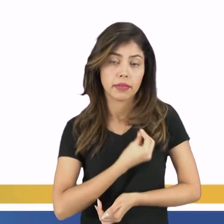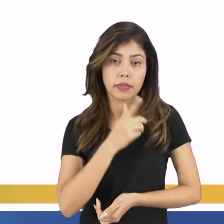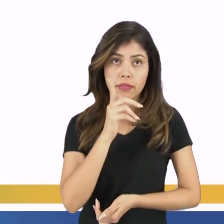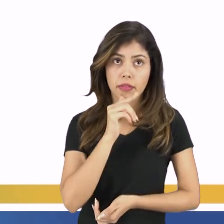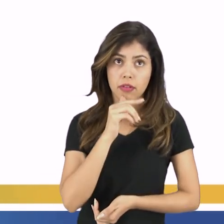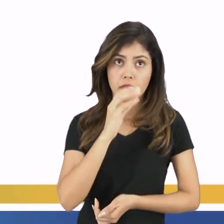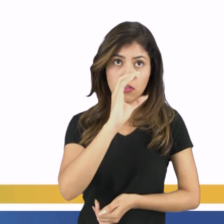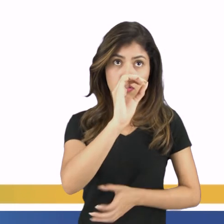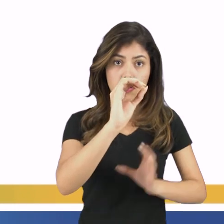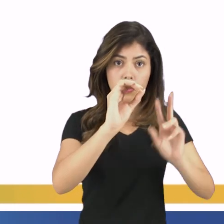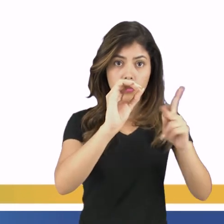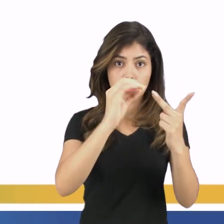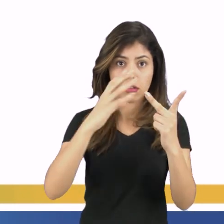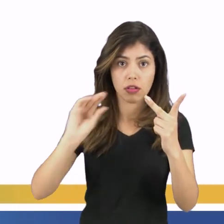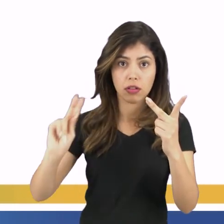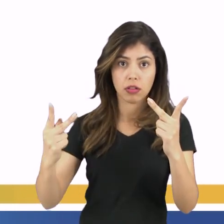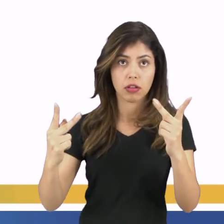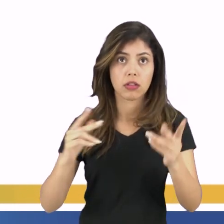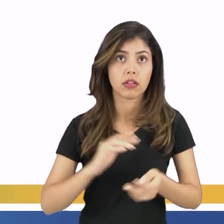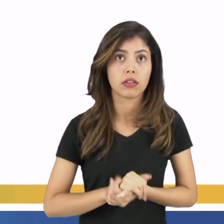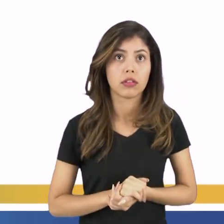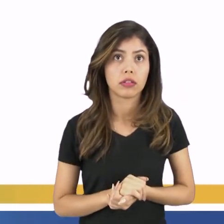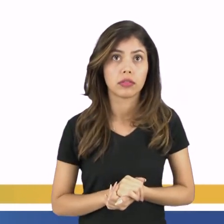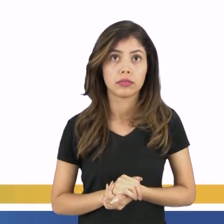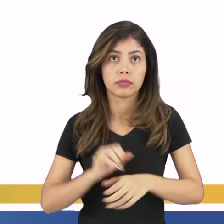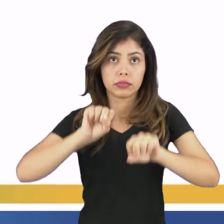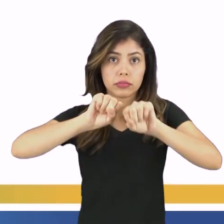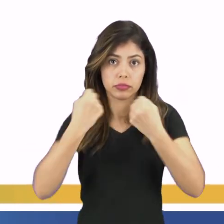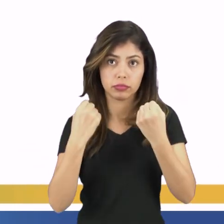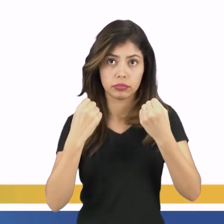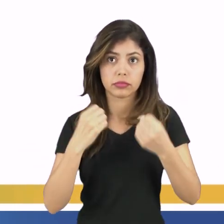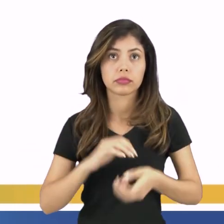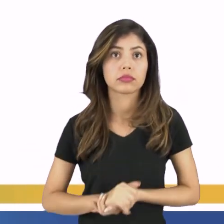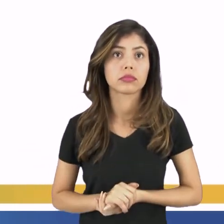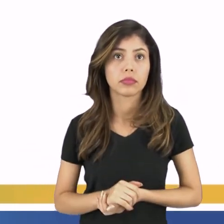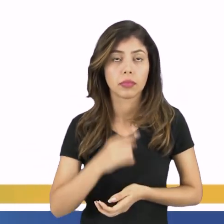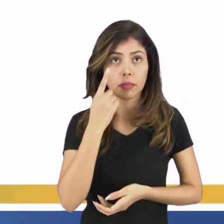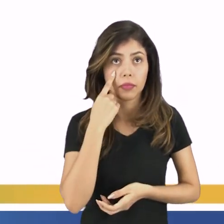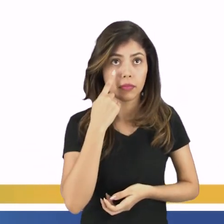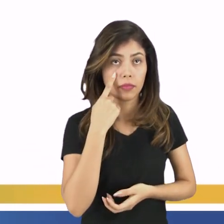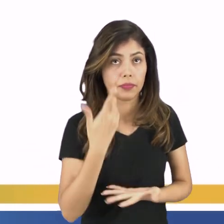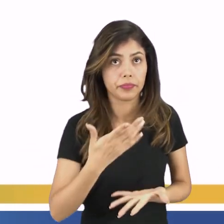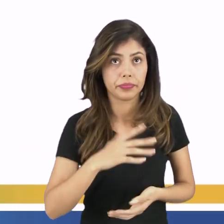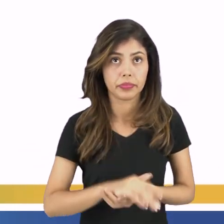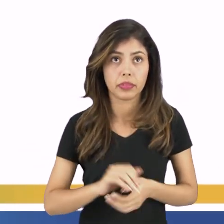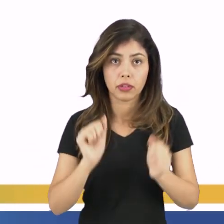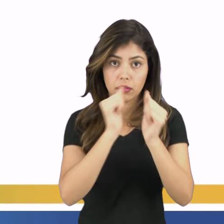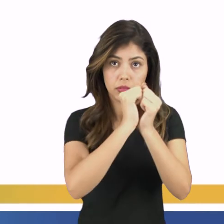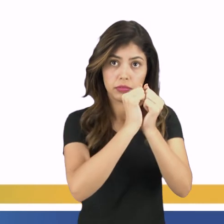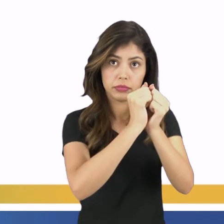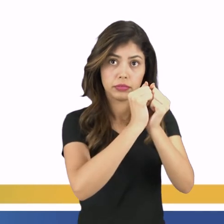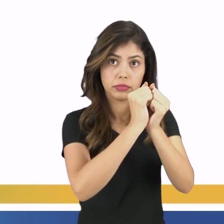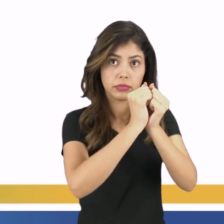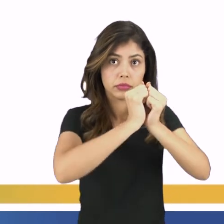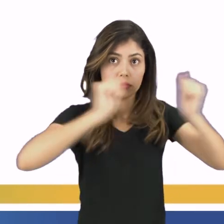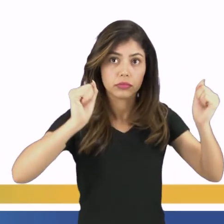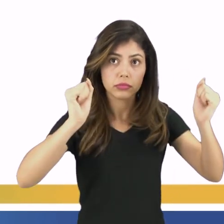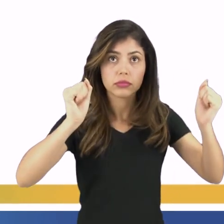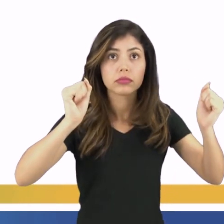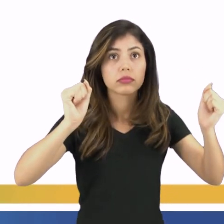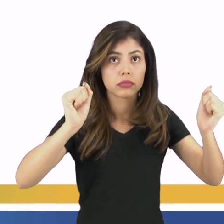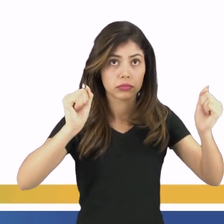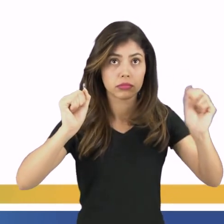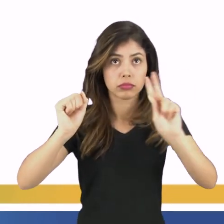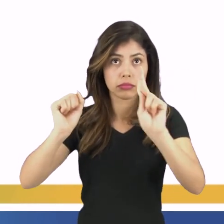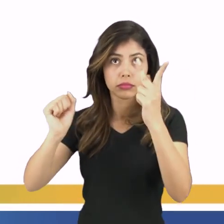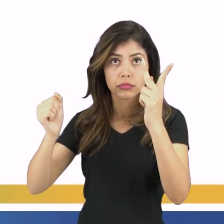água aqui, ó, tem ali, rompe-se essa ligação covalente, como a gente vê aqui, ó, estão juntinhos esses dois elementos químicos,